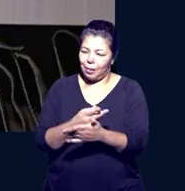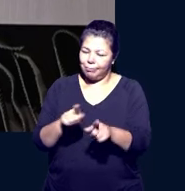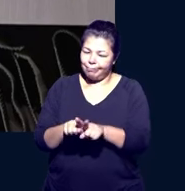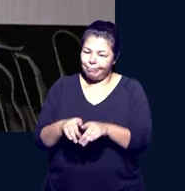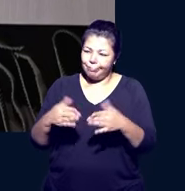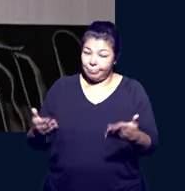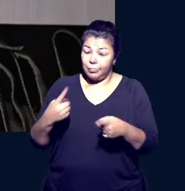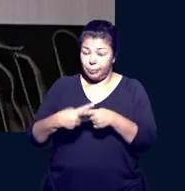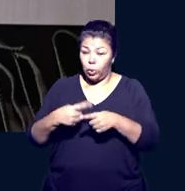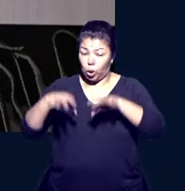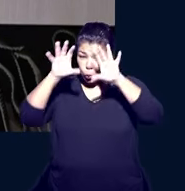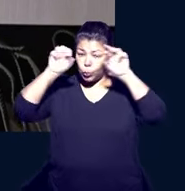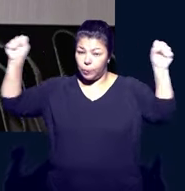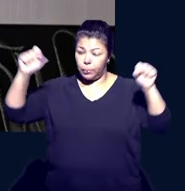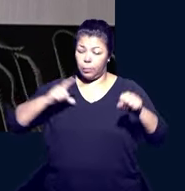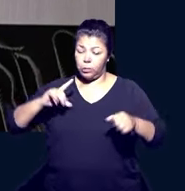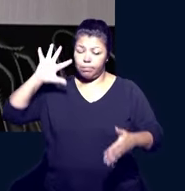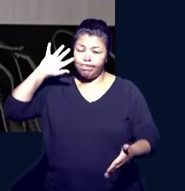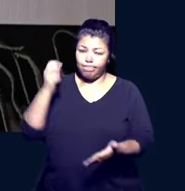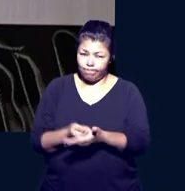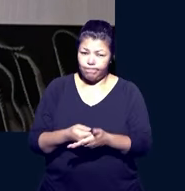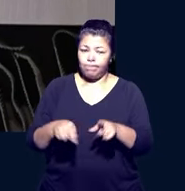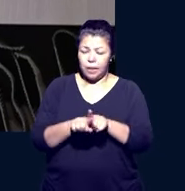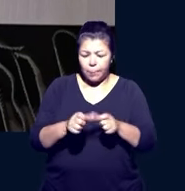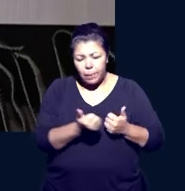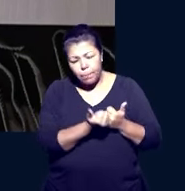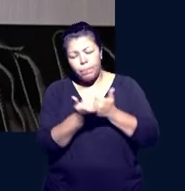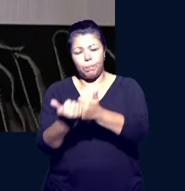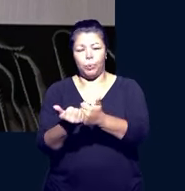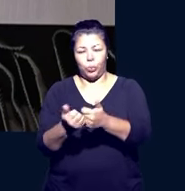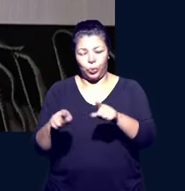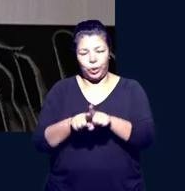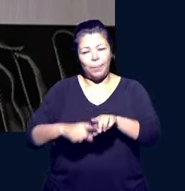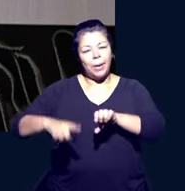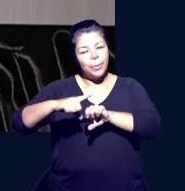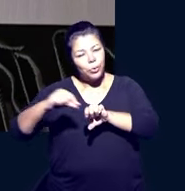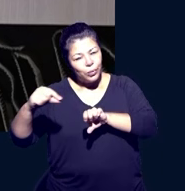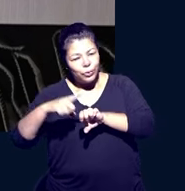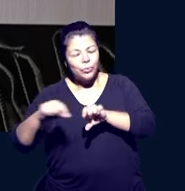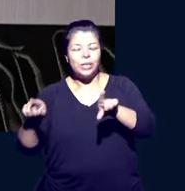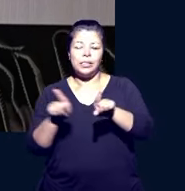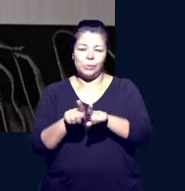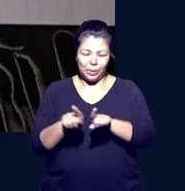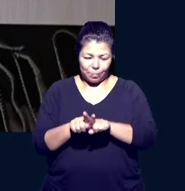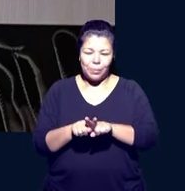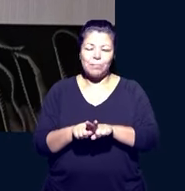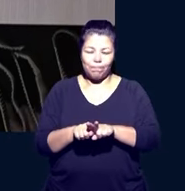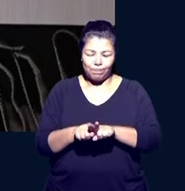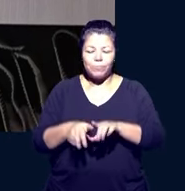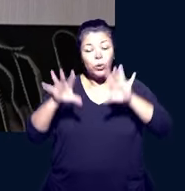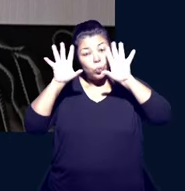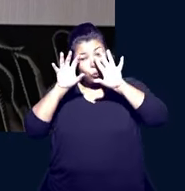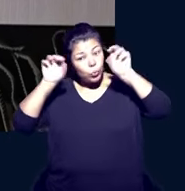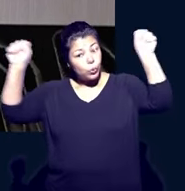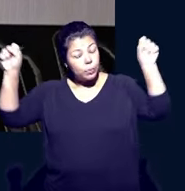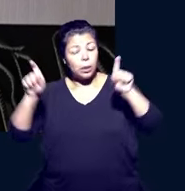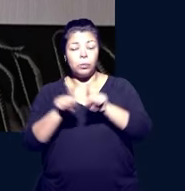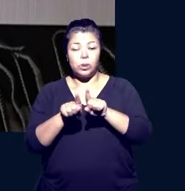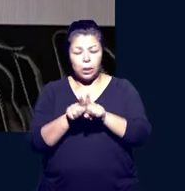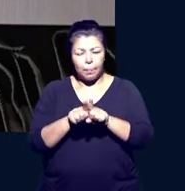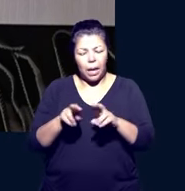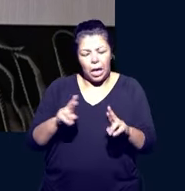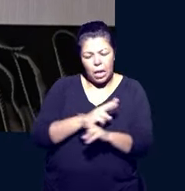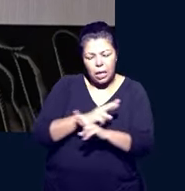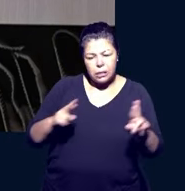o Supremo tem decisões de grande apoio ao empreendedorismo o Supremo nas relações de trabalho antes da